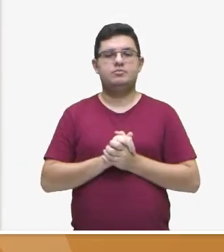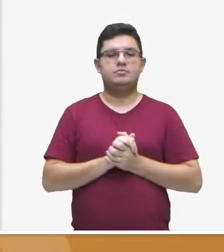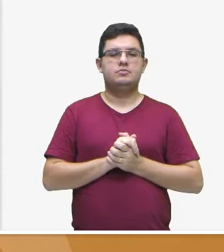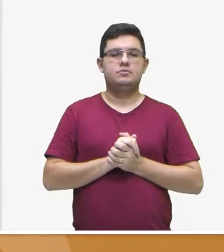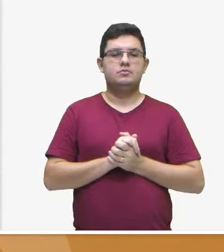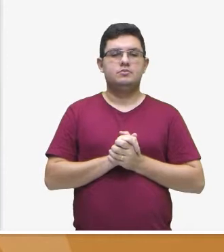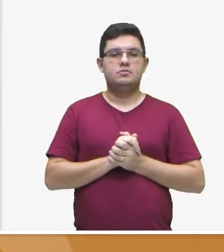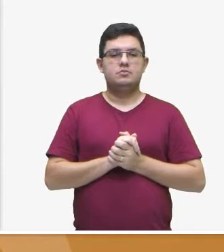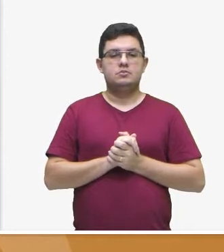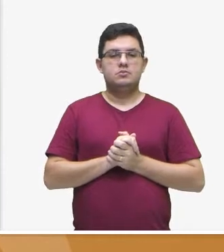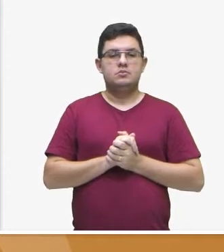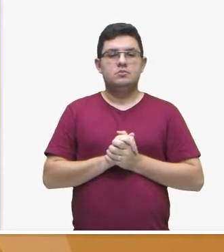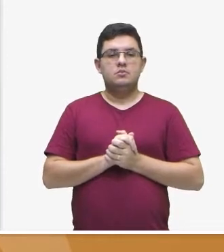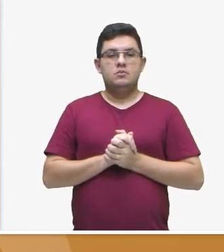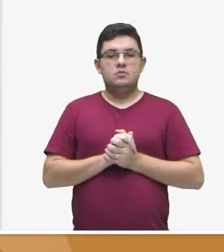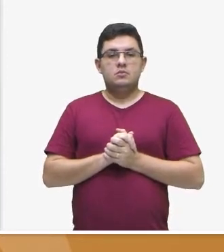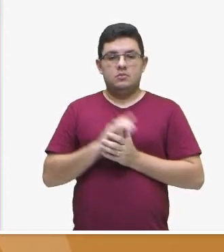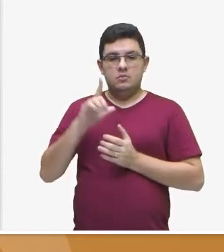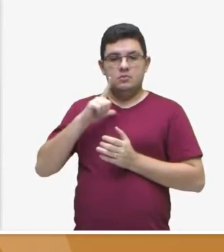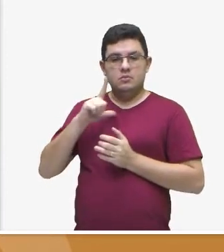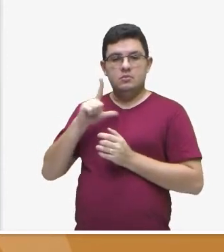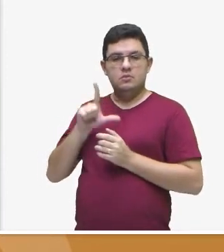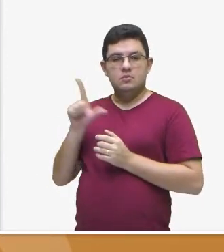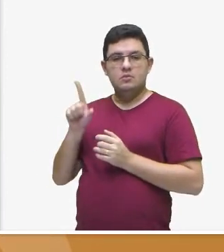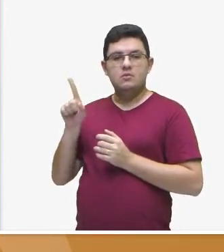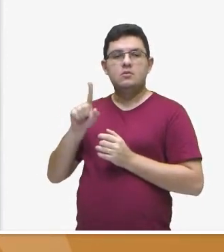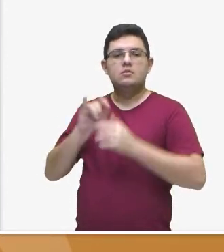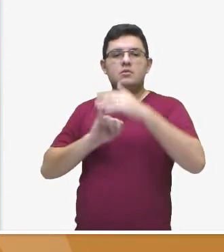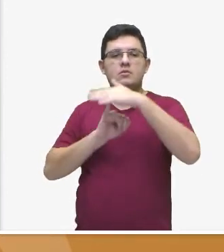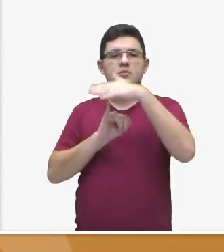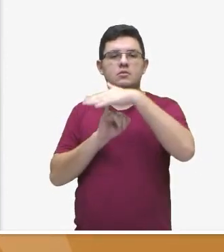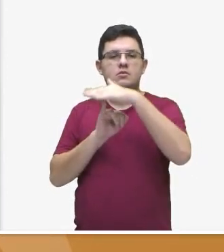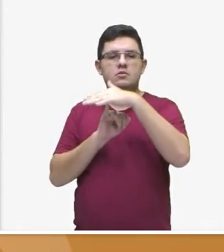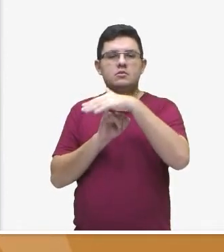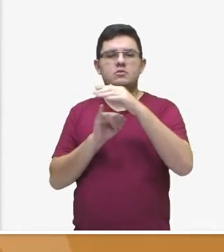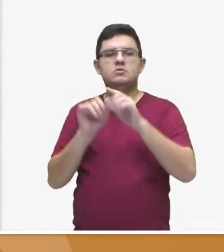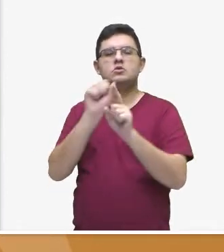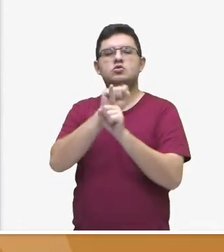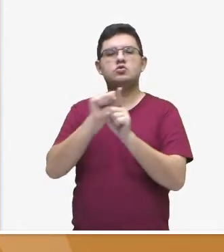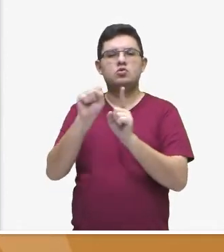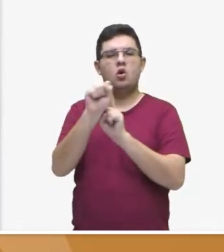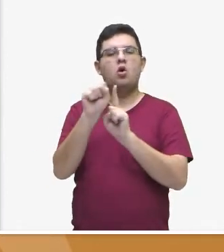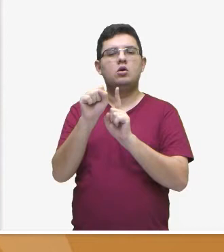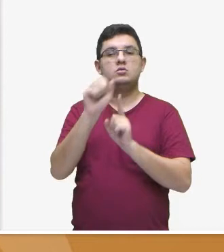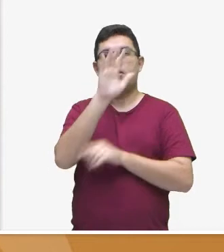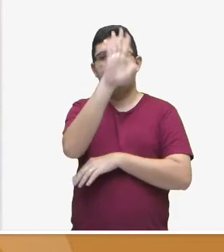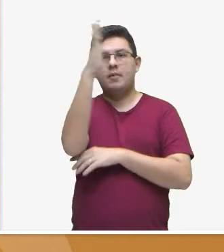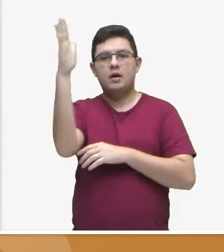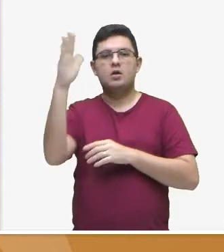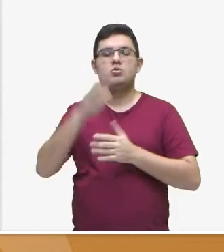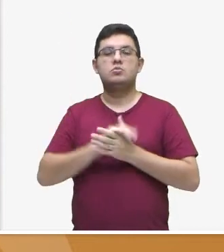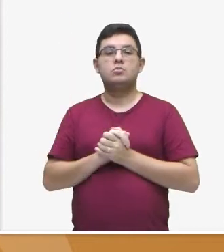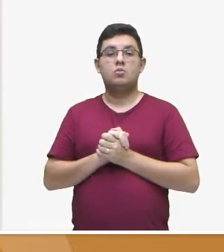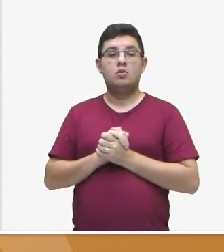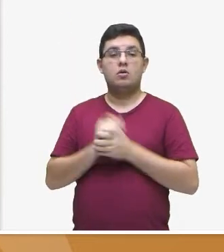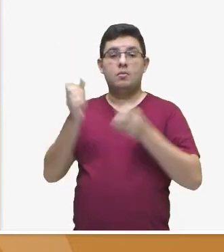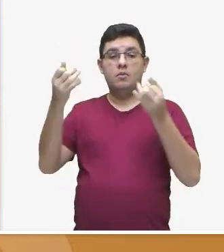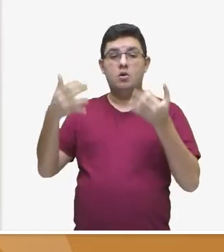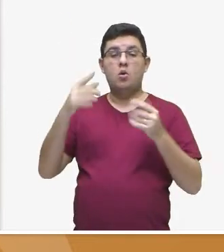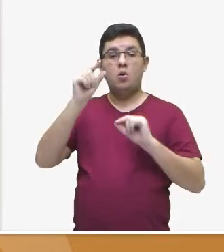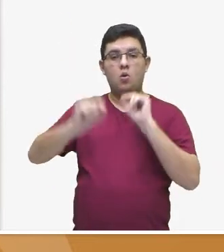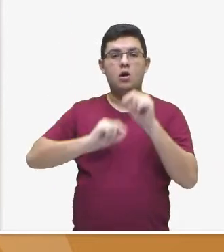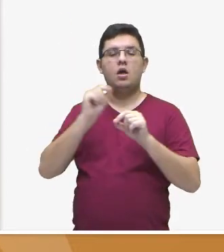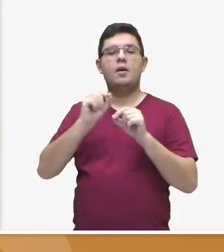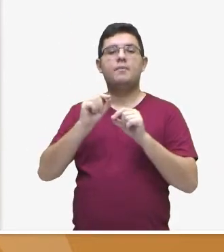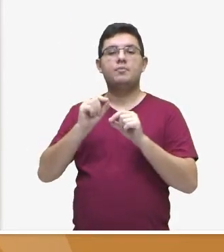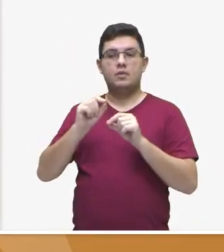Conforme o Instituto Socioambiental, antes da chegada dos portugueses, a população indígena no Brasil era entre 2 a